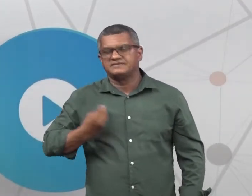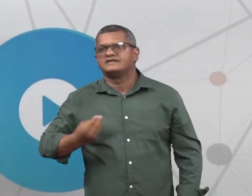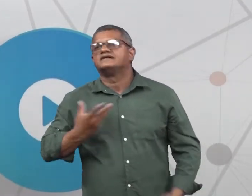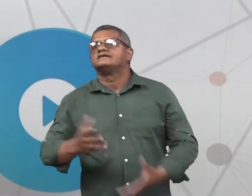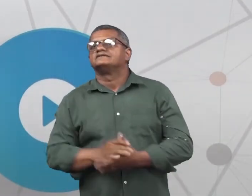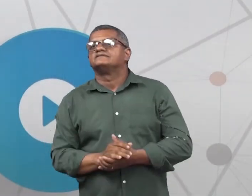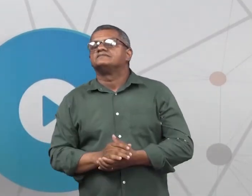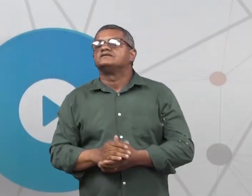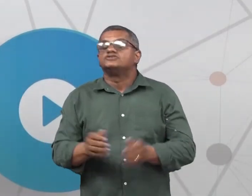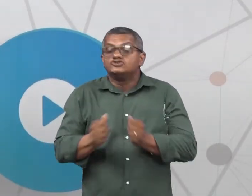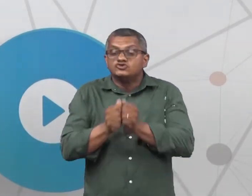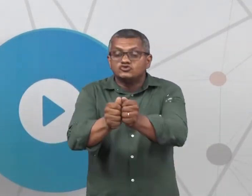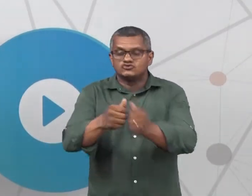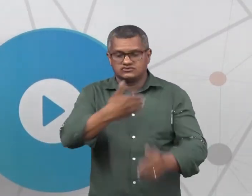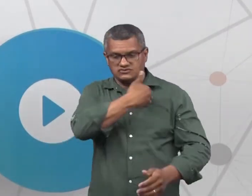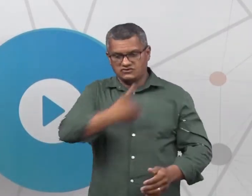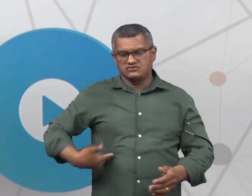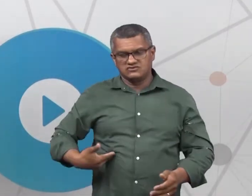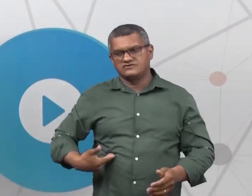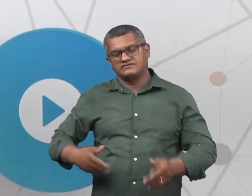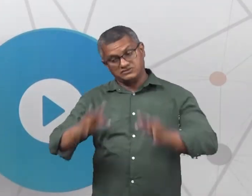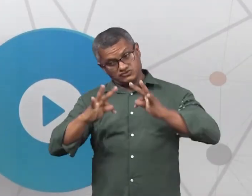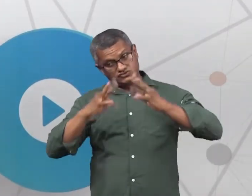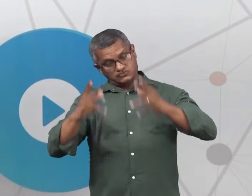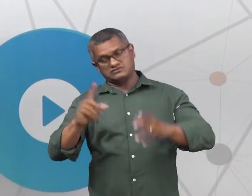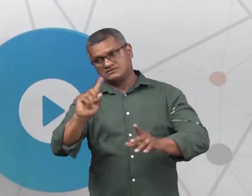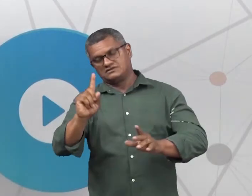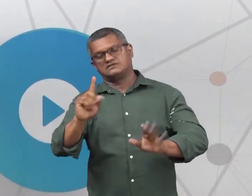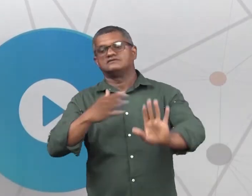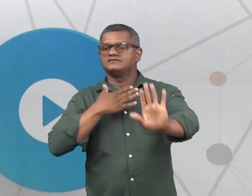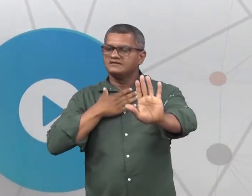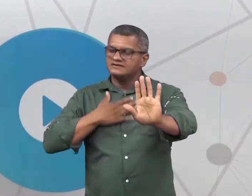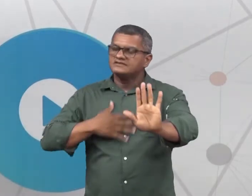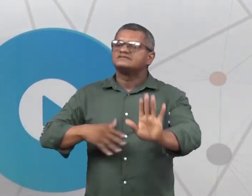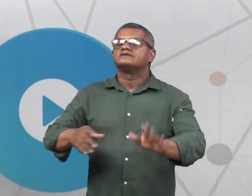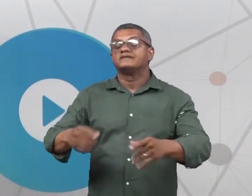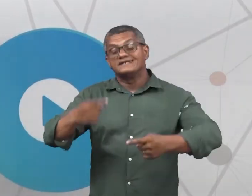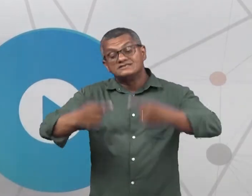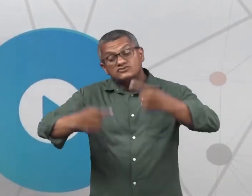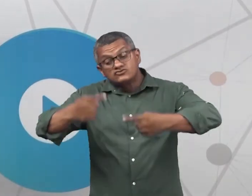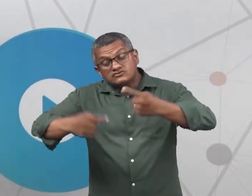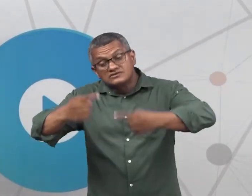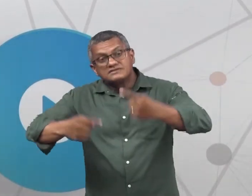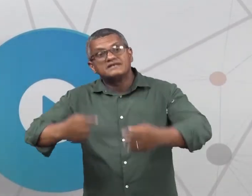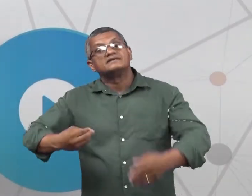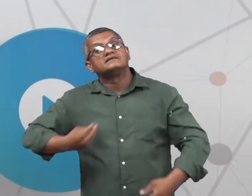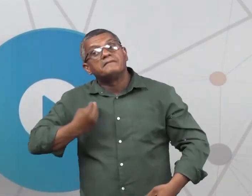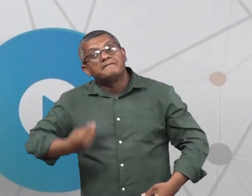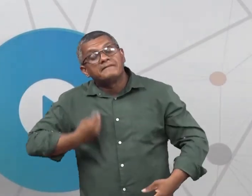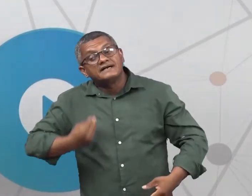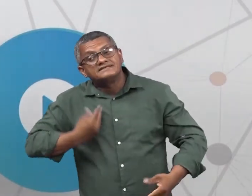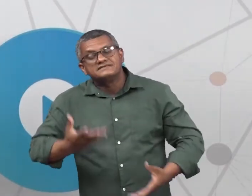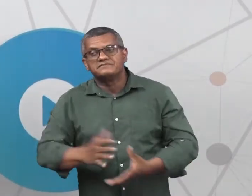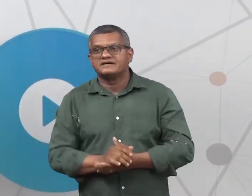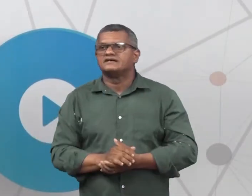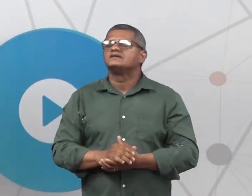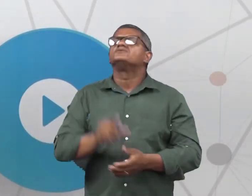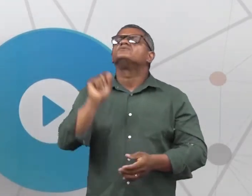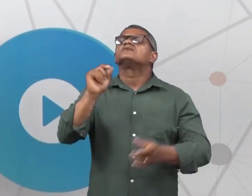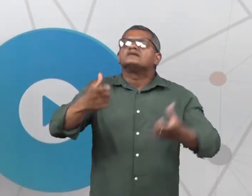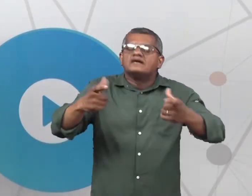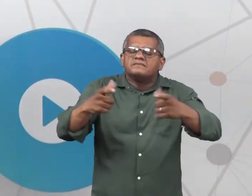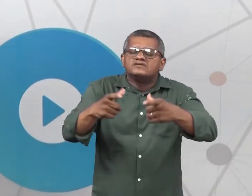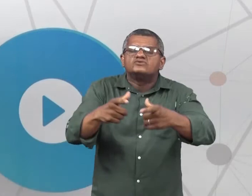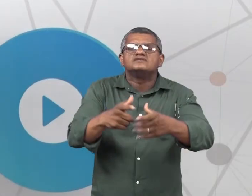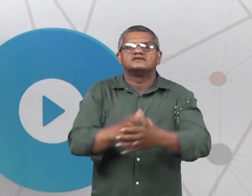de determinadas decisões. Talvez não seja todas elas, mas uma das discussões é essa. E